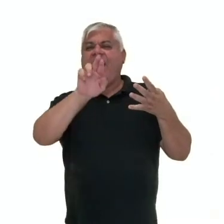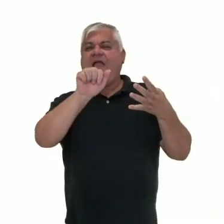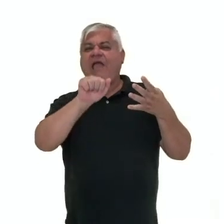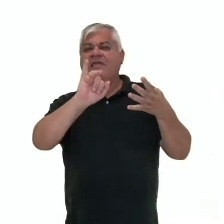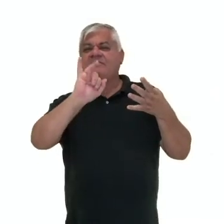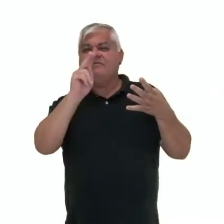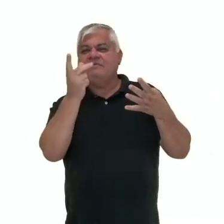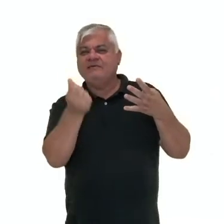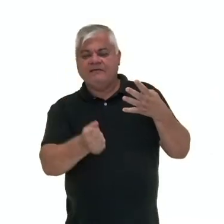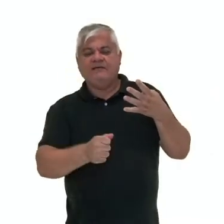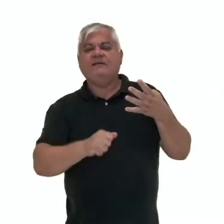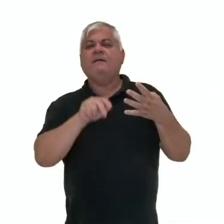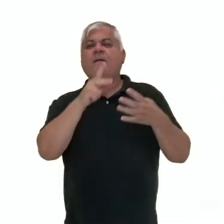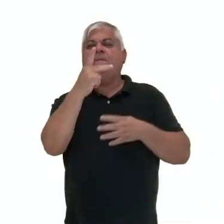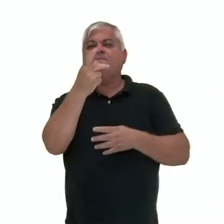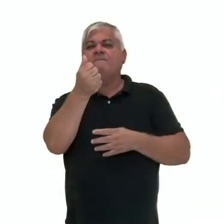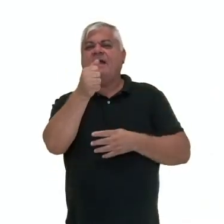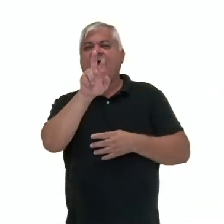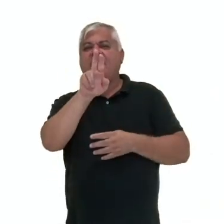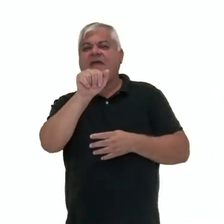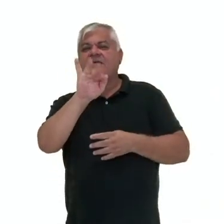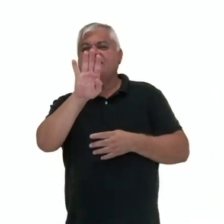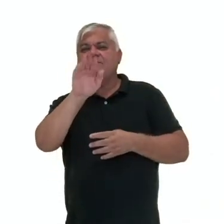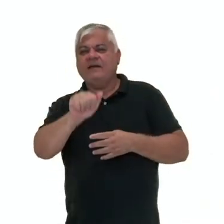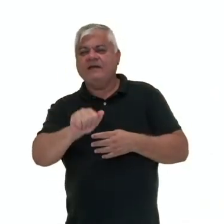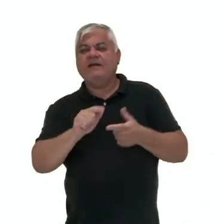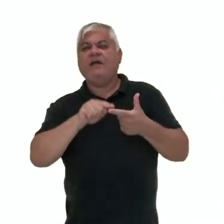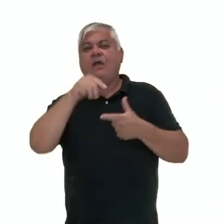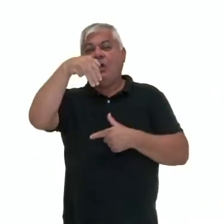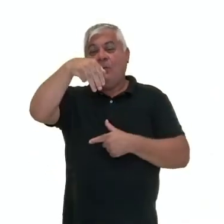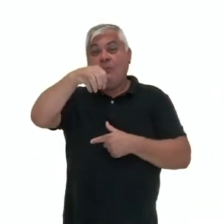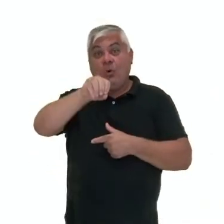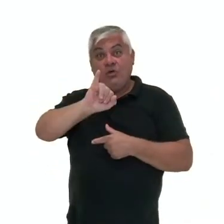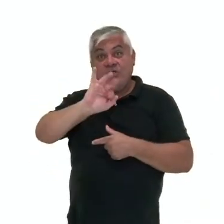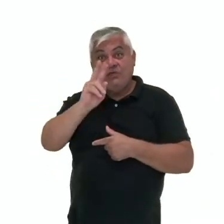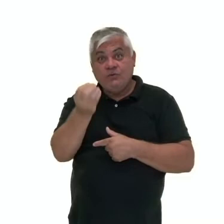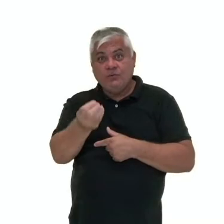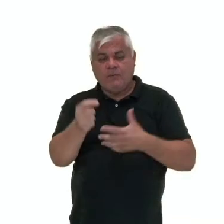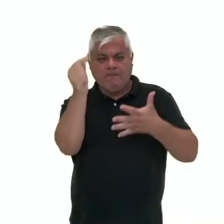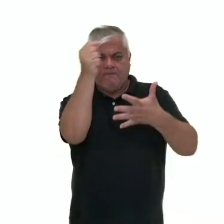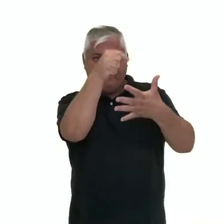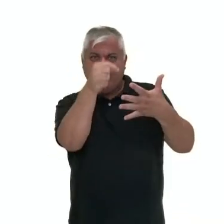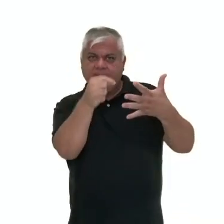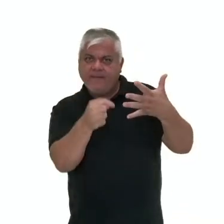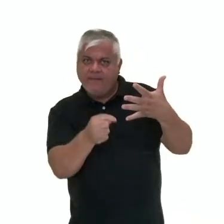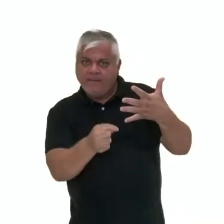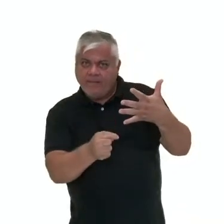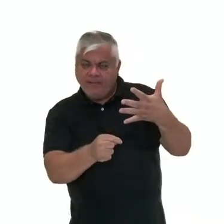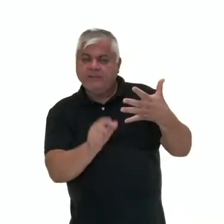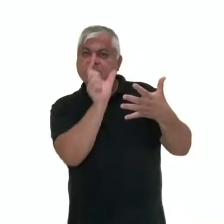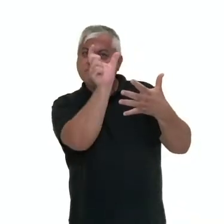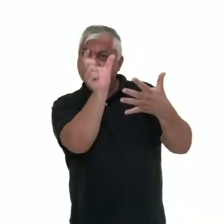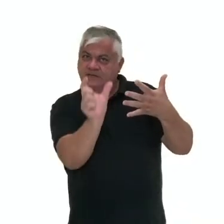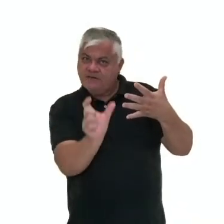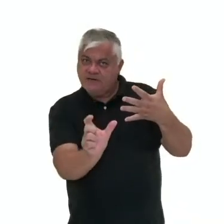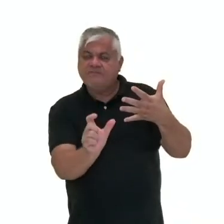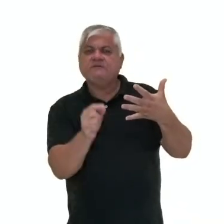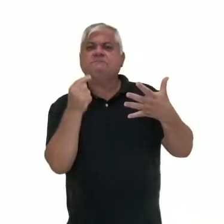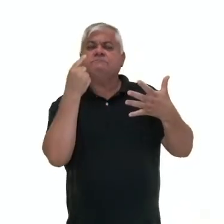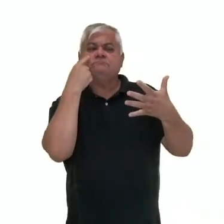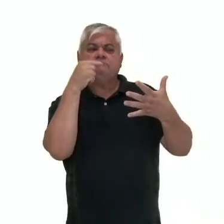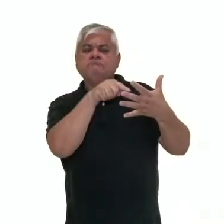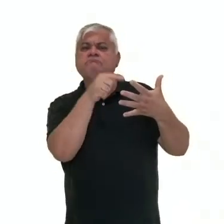rainha, Paraíba e moinho, né? Dentro desse conjunto de palavras aqui observado,